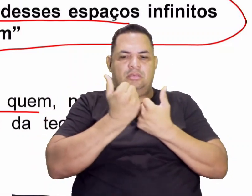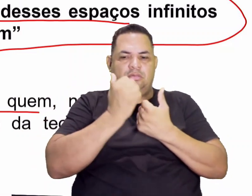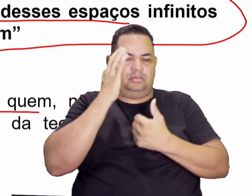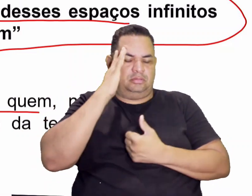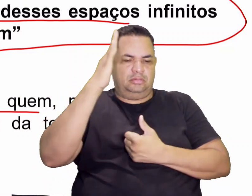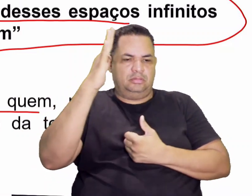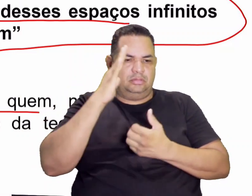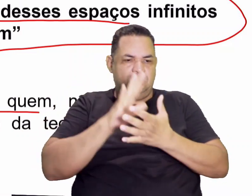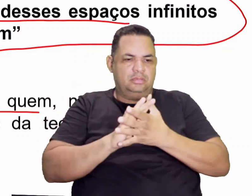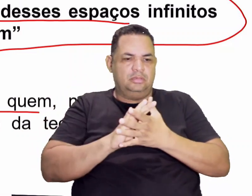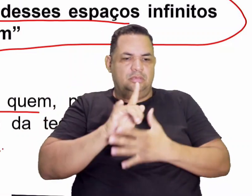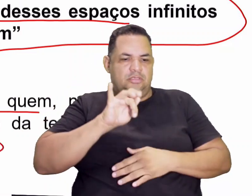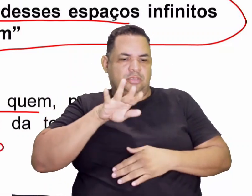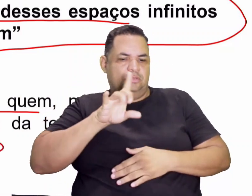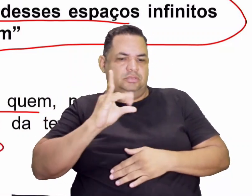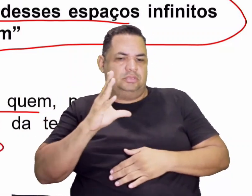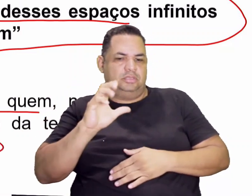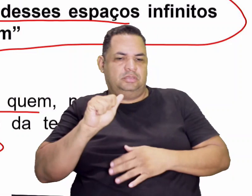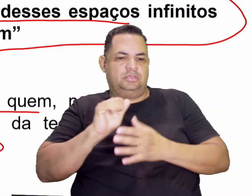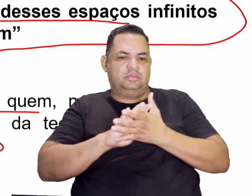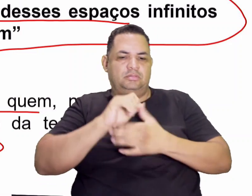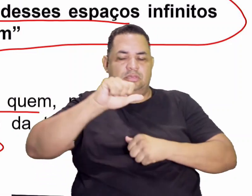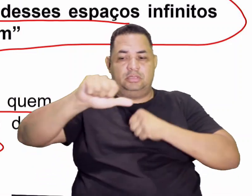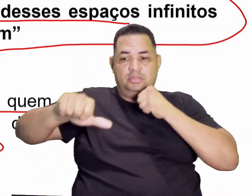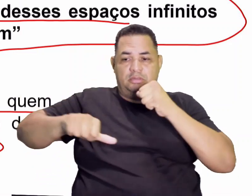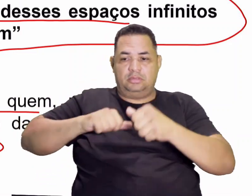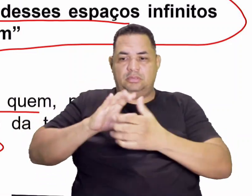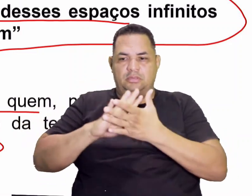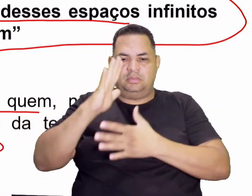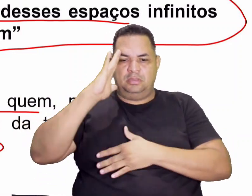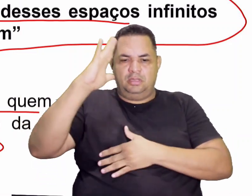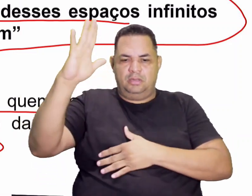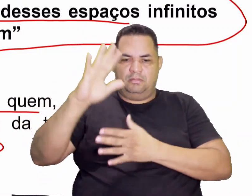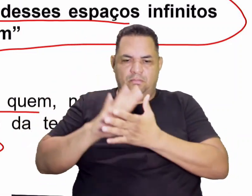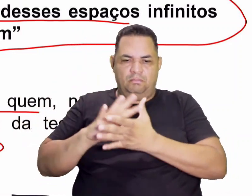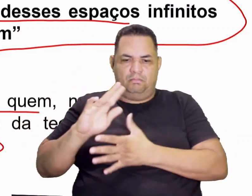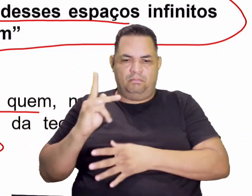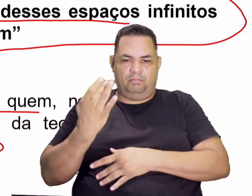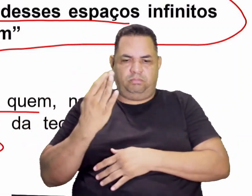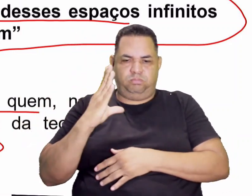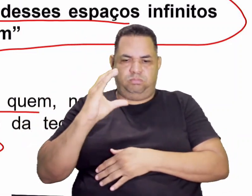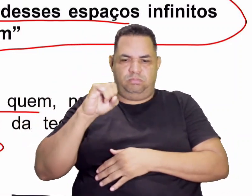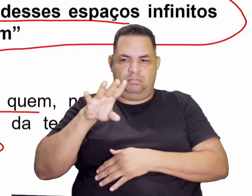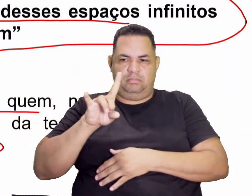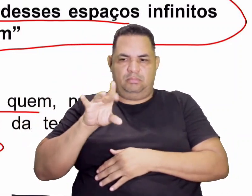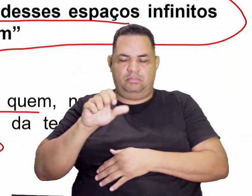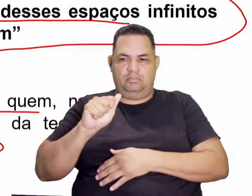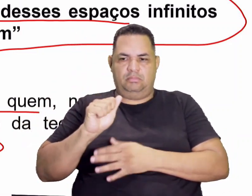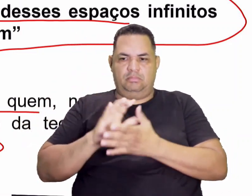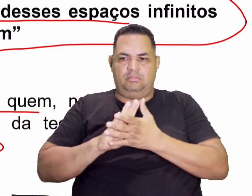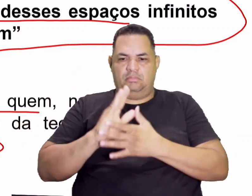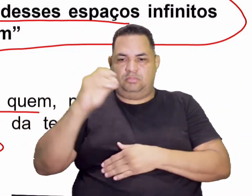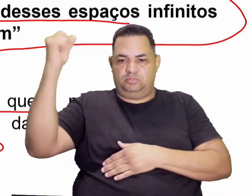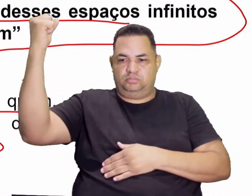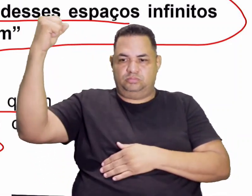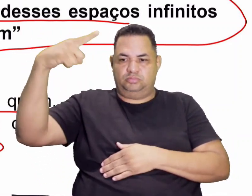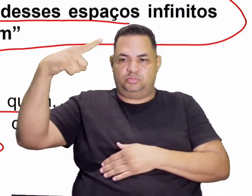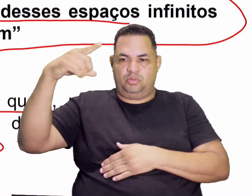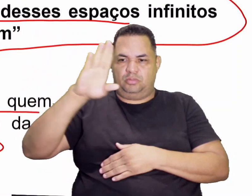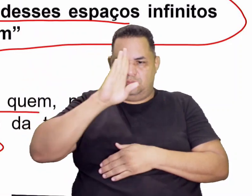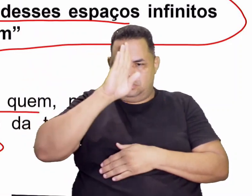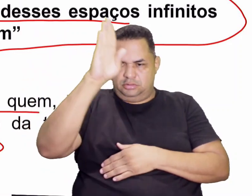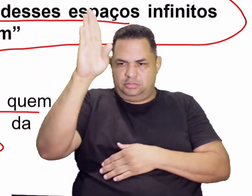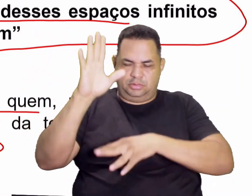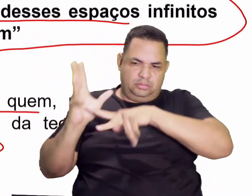teoria geocêntrica pela teoria heliocêntrica. Tá aqui, ó, já é distinto, tá? o Sol como um centro do universo.